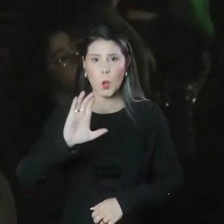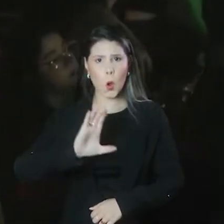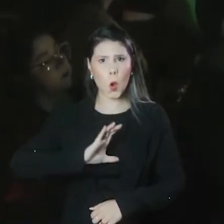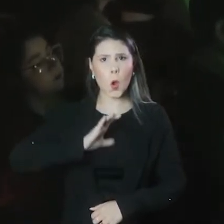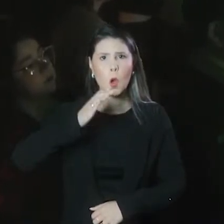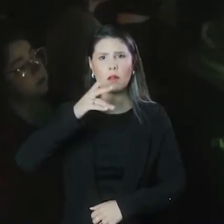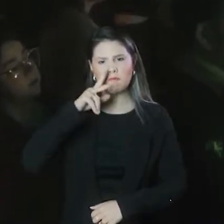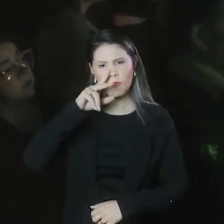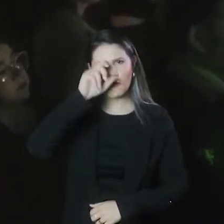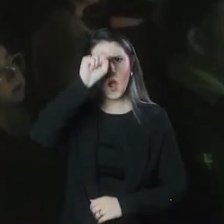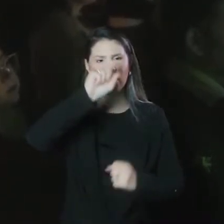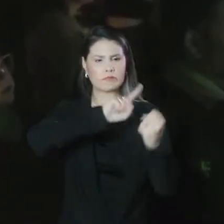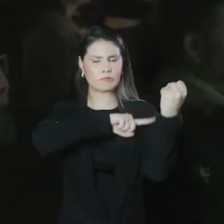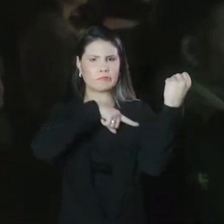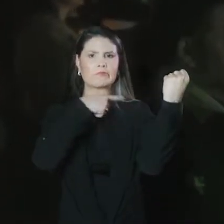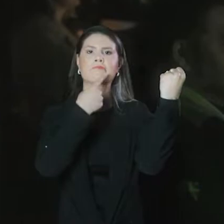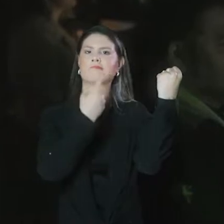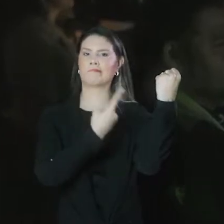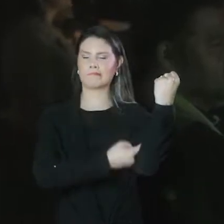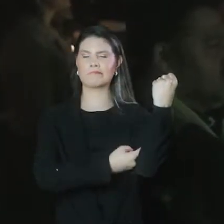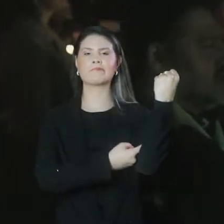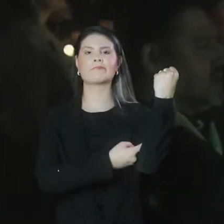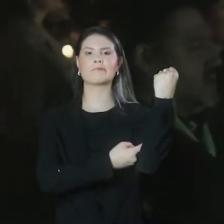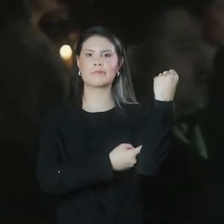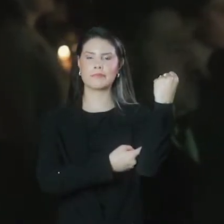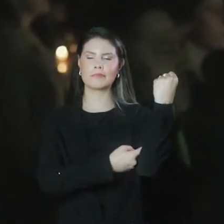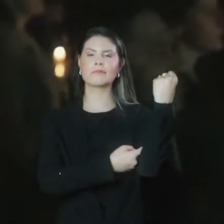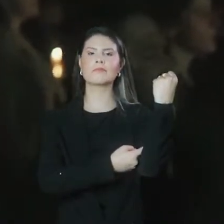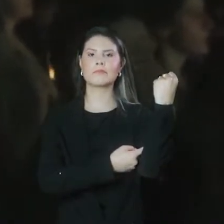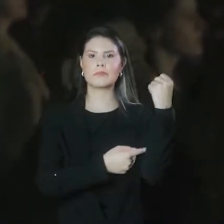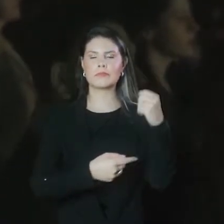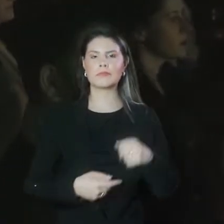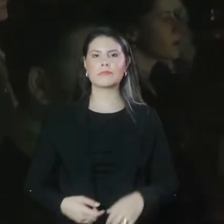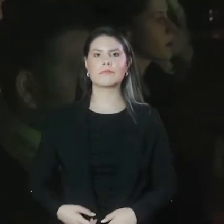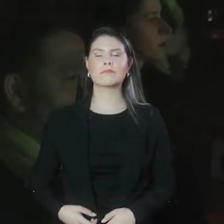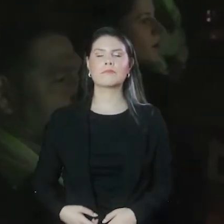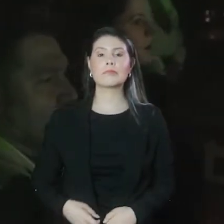forte, aguerrido e bravo.